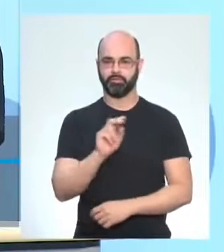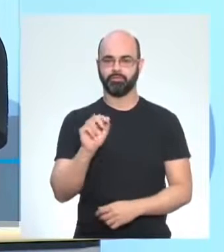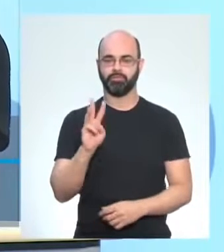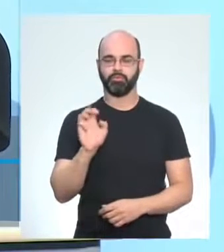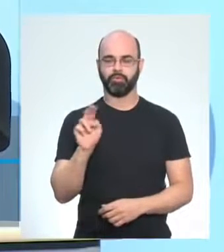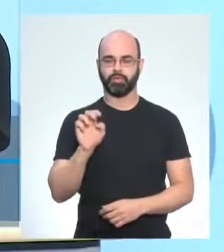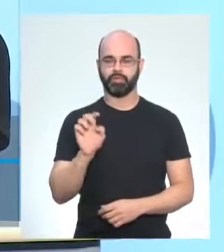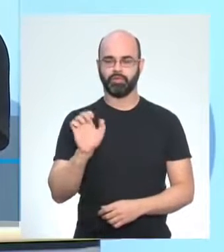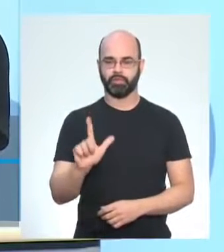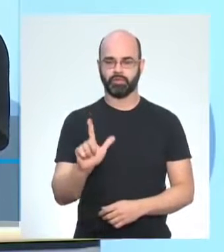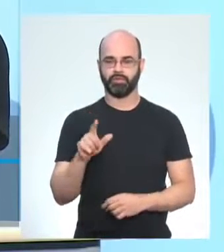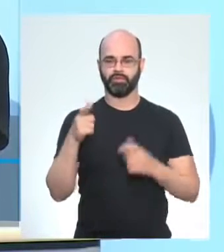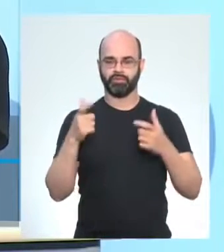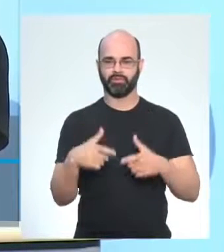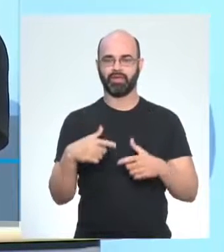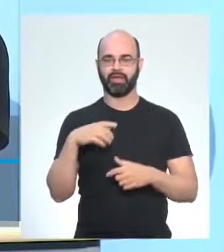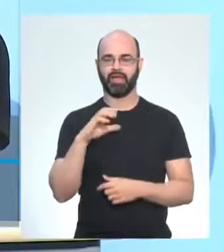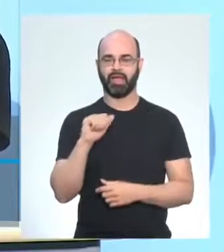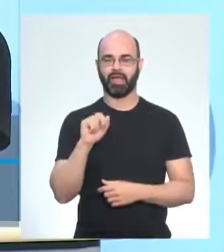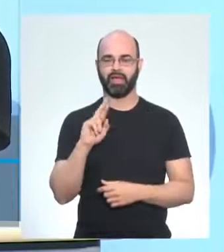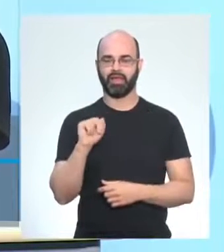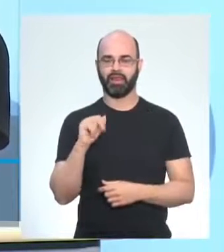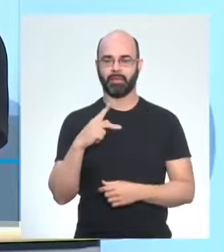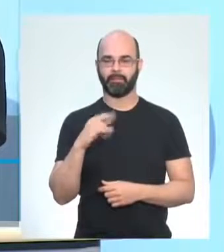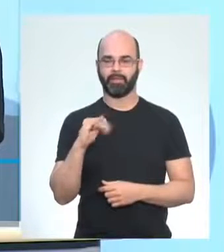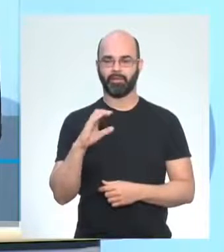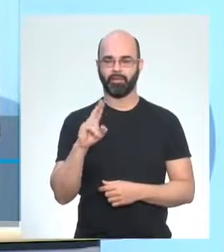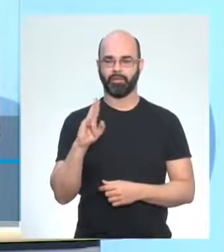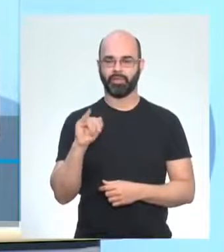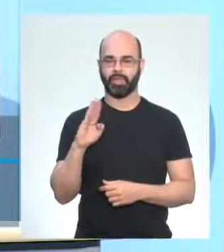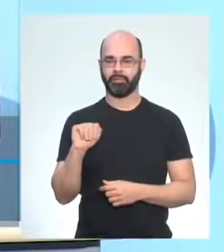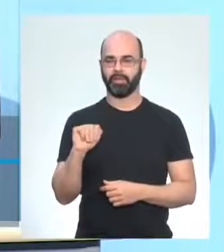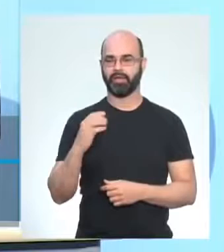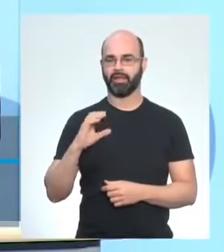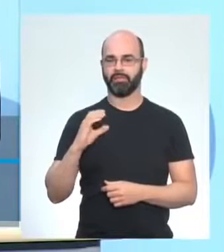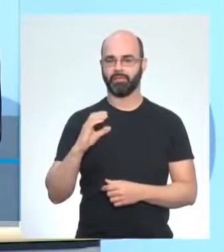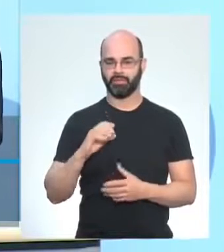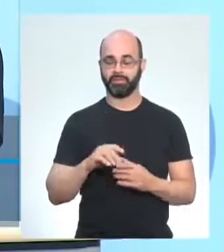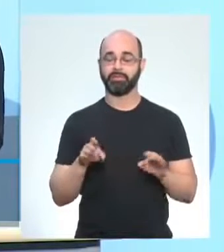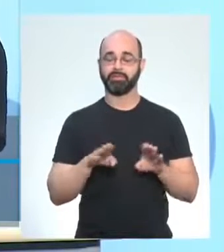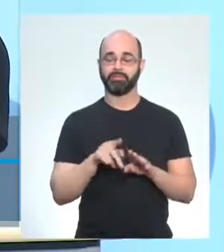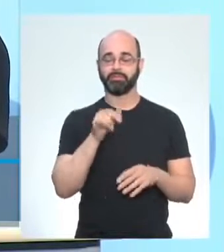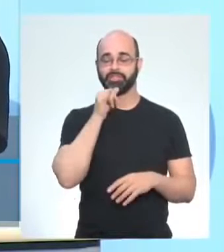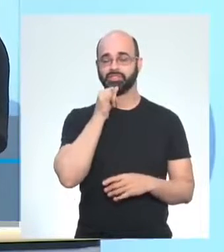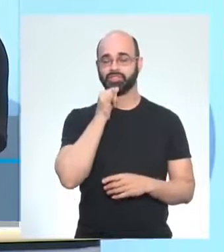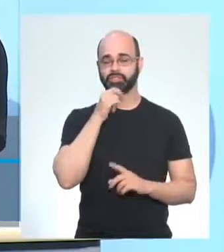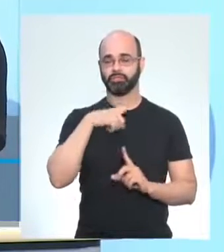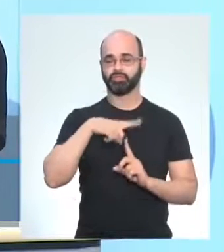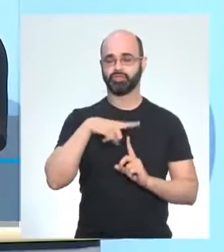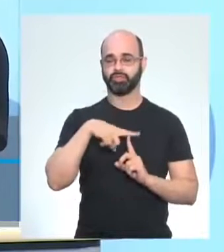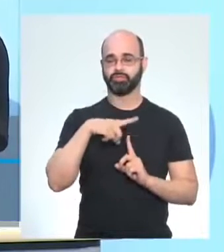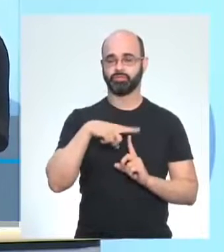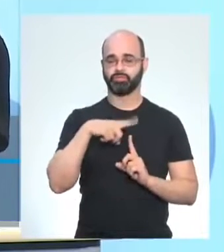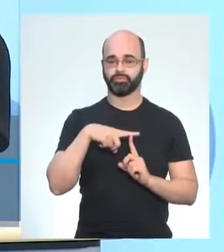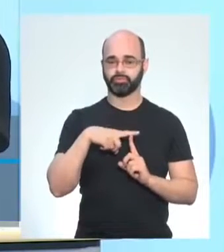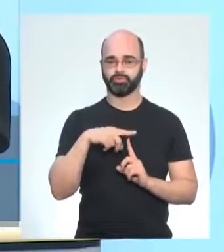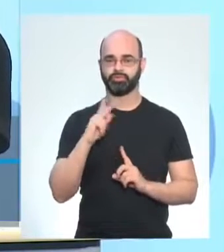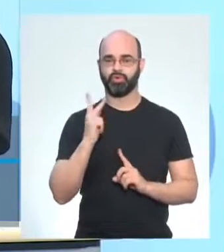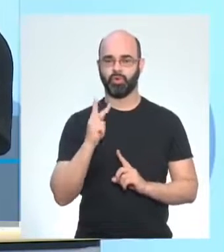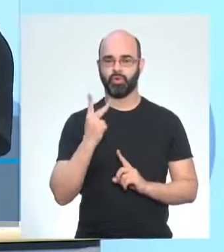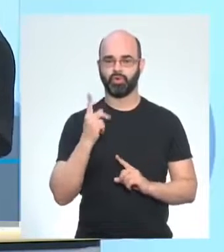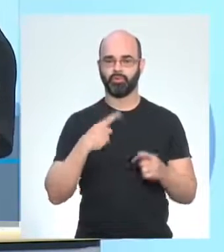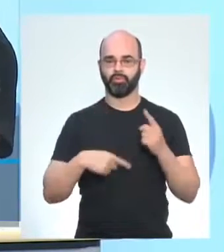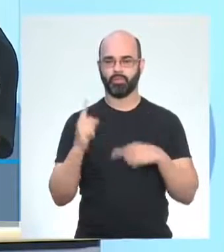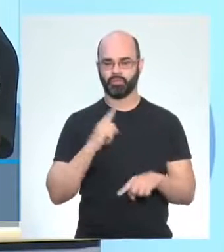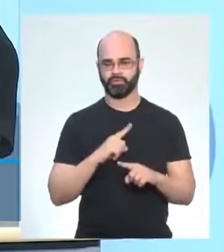Tucanduva, lá de Carapicuíba, né? E eu também encontrei tipos de hormônios, feminino e masculino, né? Professora